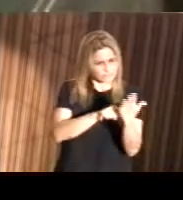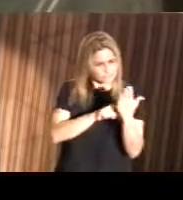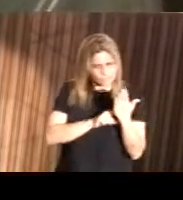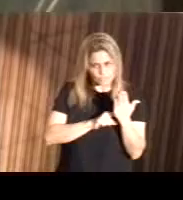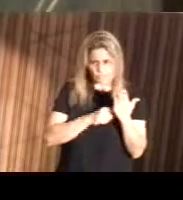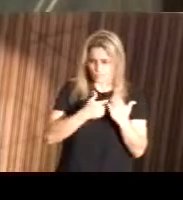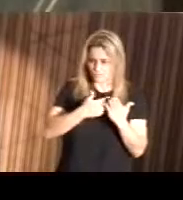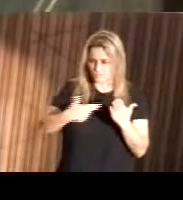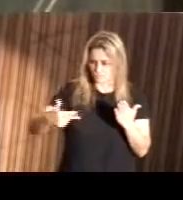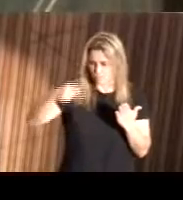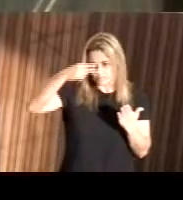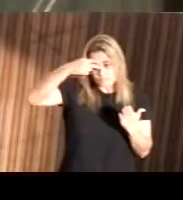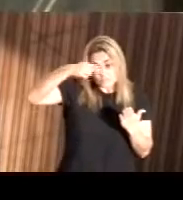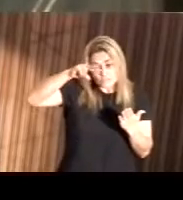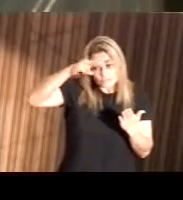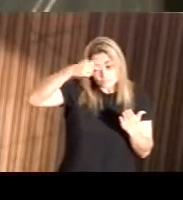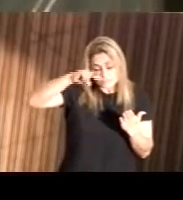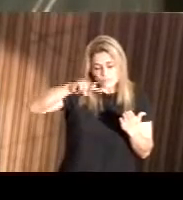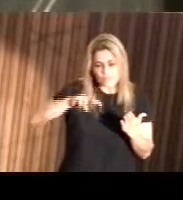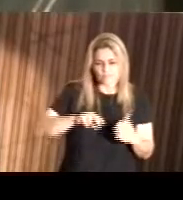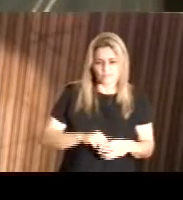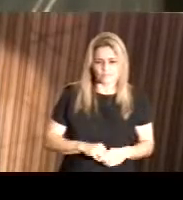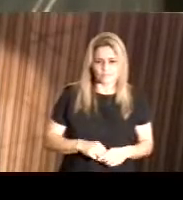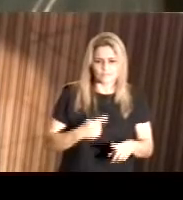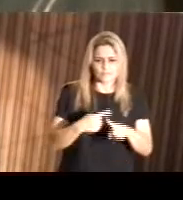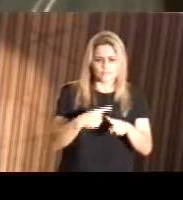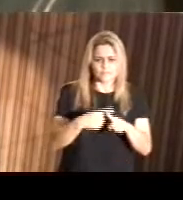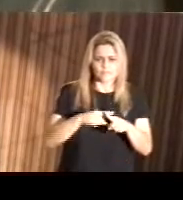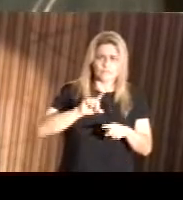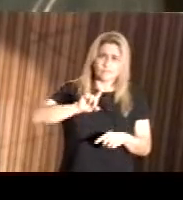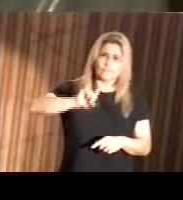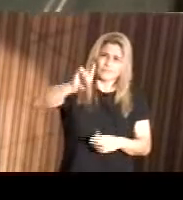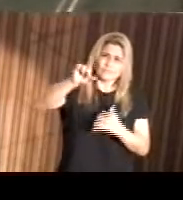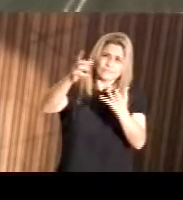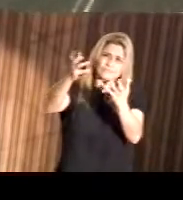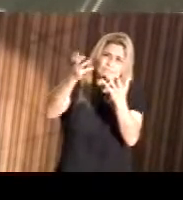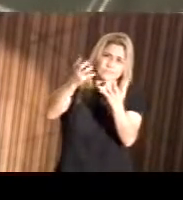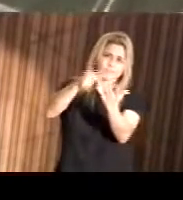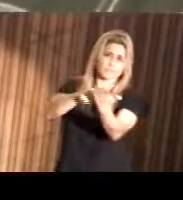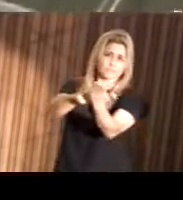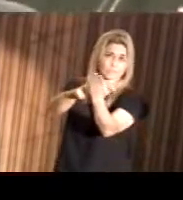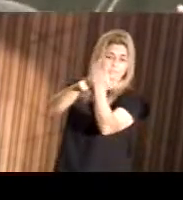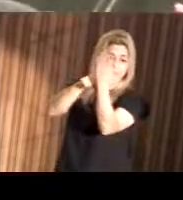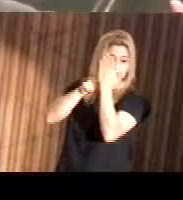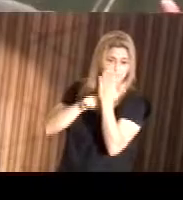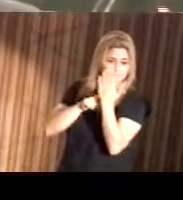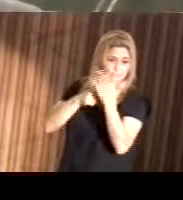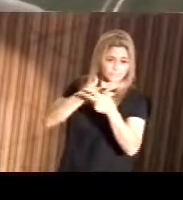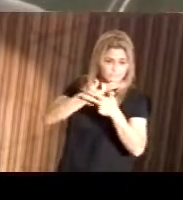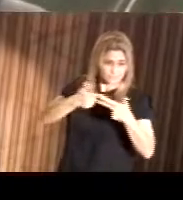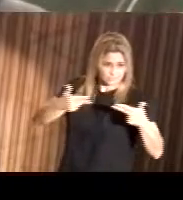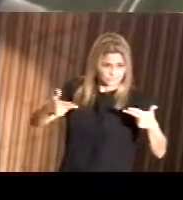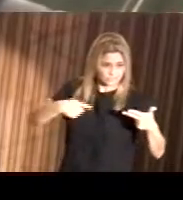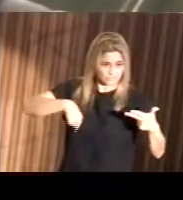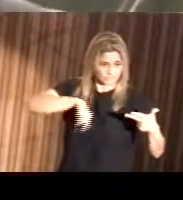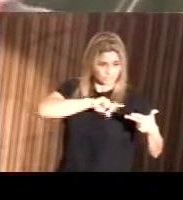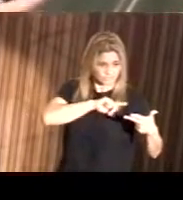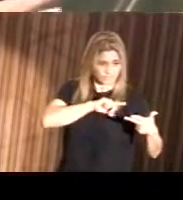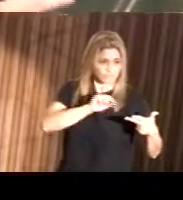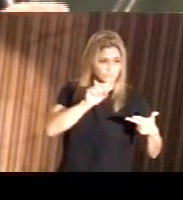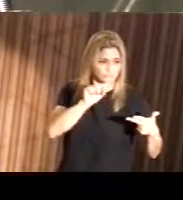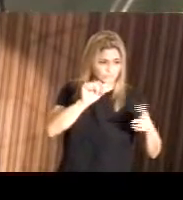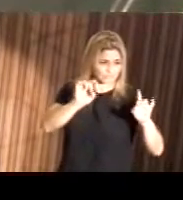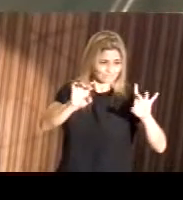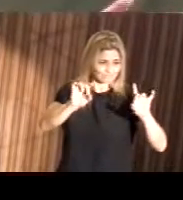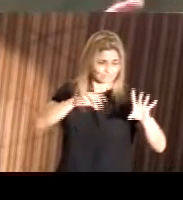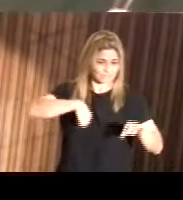fatos históricos, é porque Deus quer abrir algumas janelas no tempo para que a